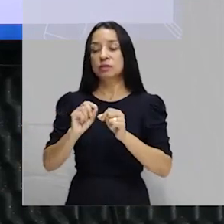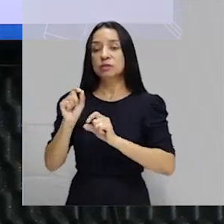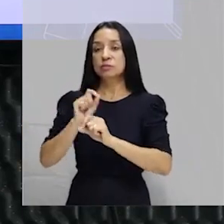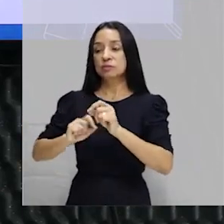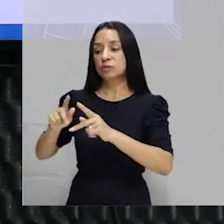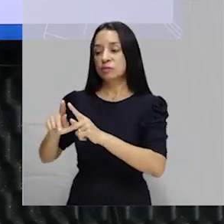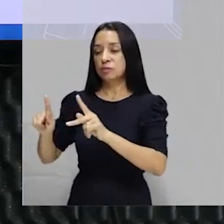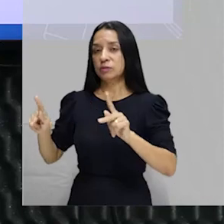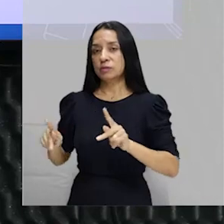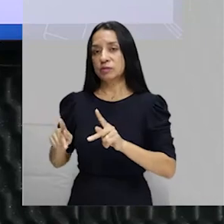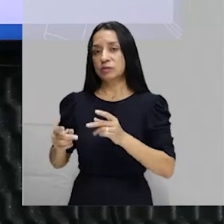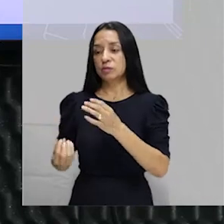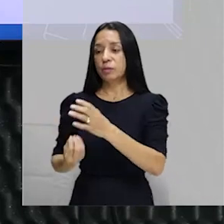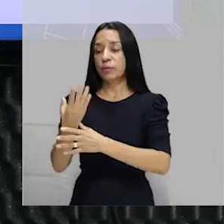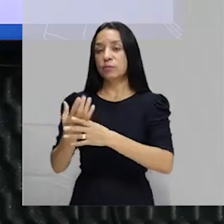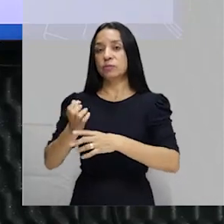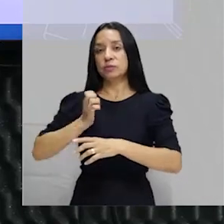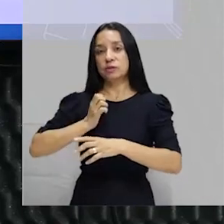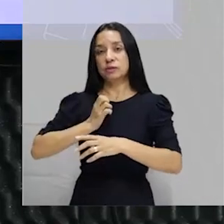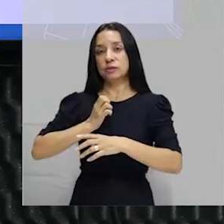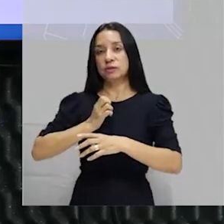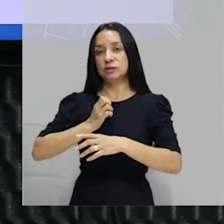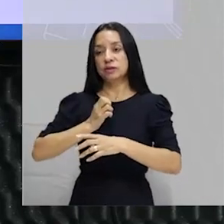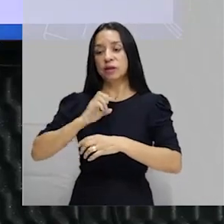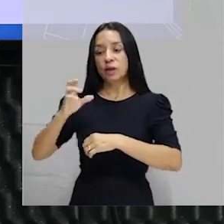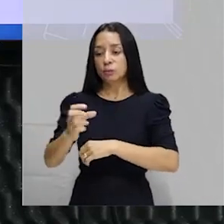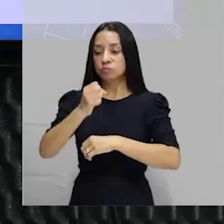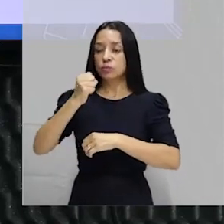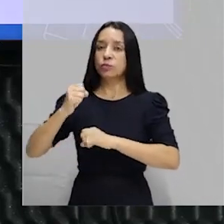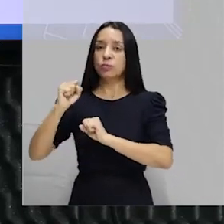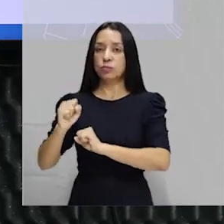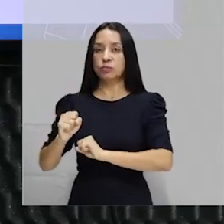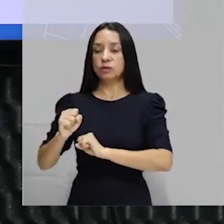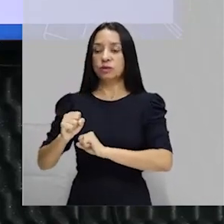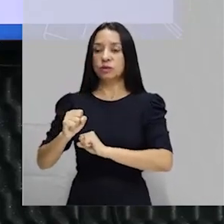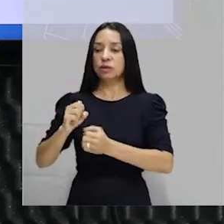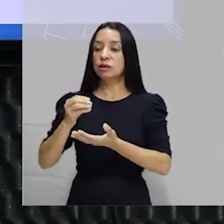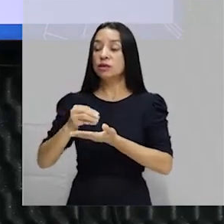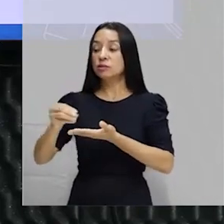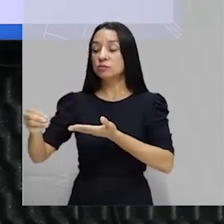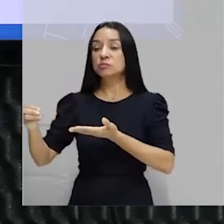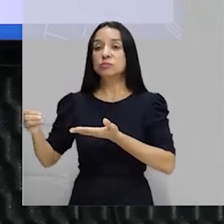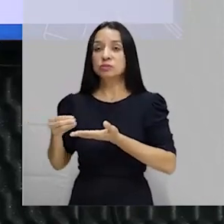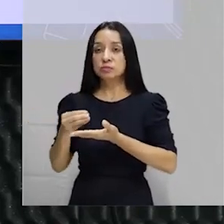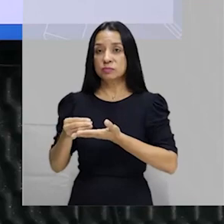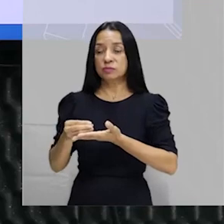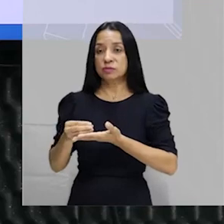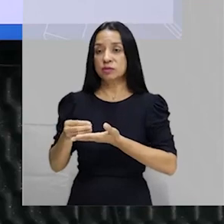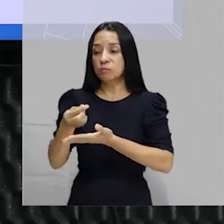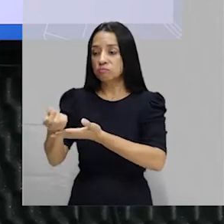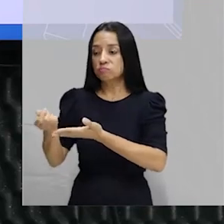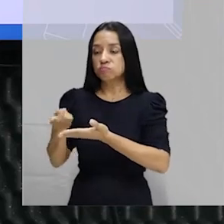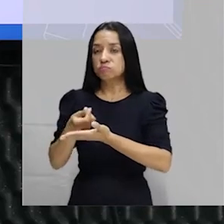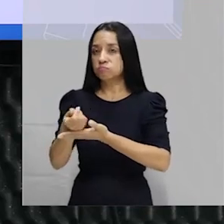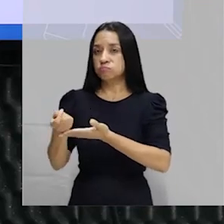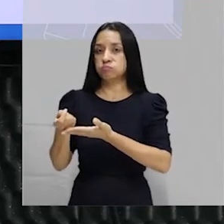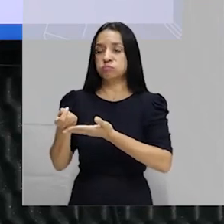Quinta questão. Abre aspas novamente. Homem livre e escravo. Patrício e